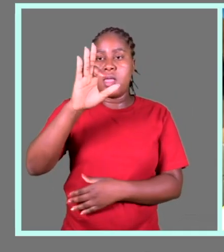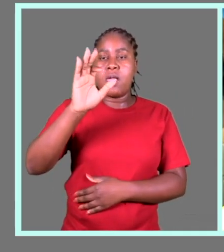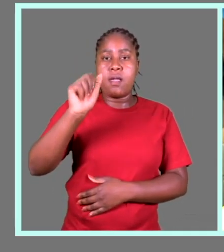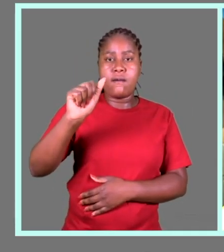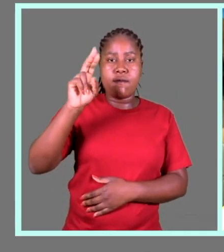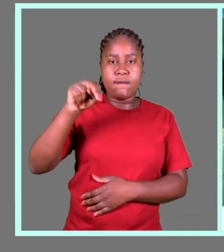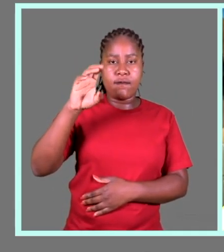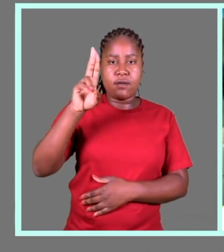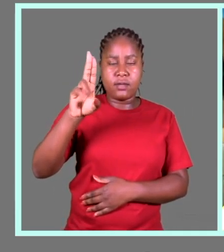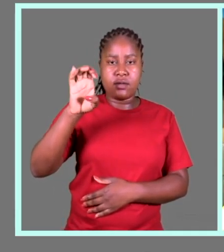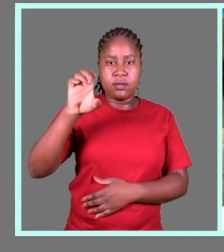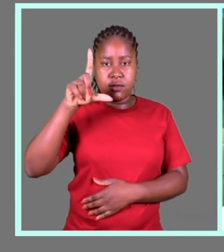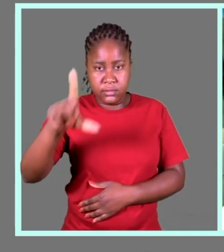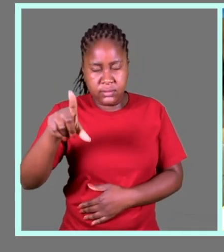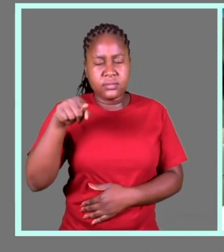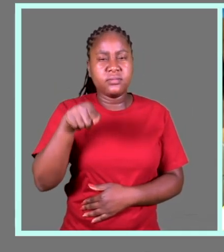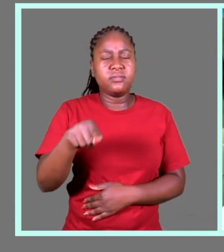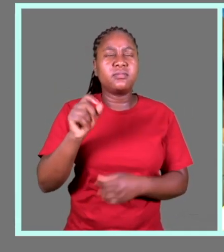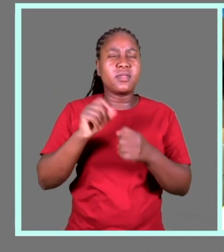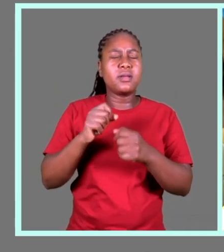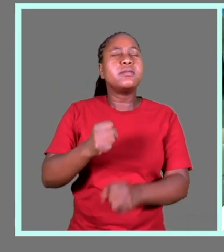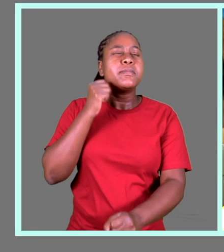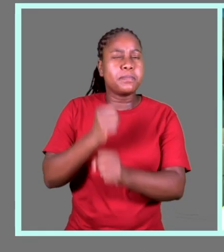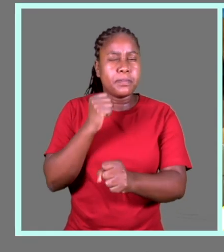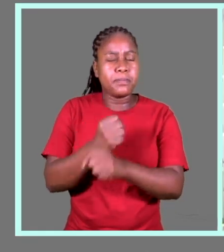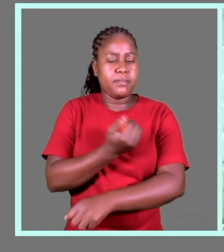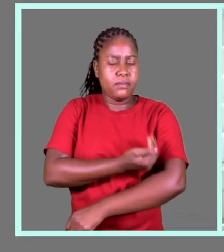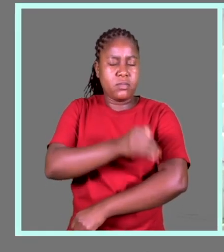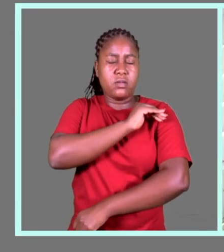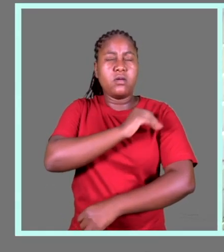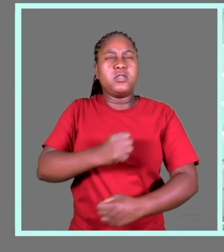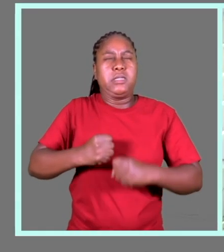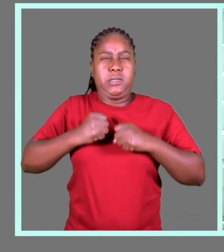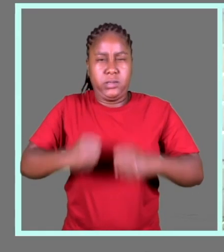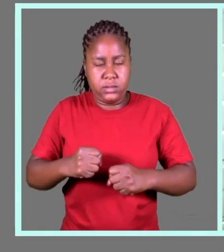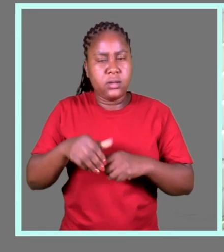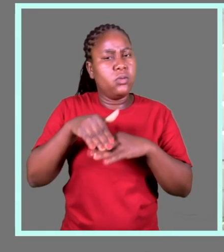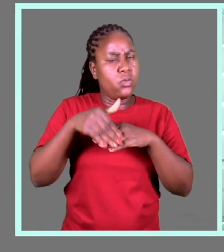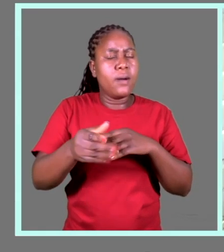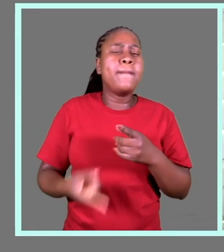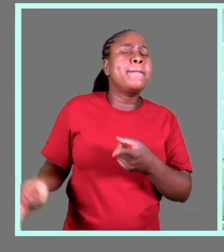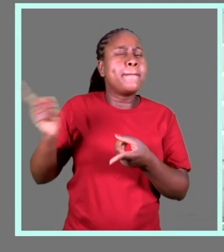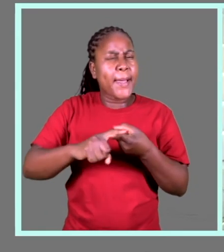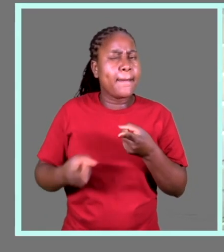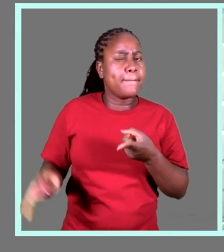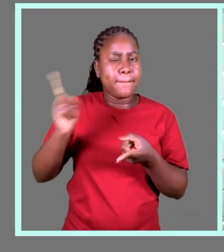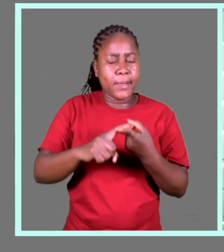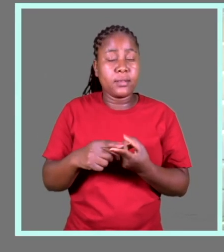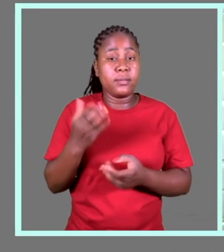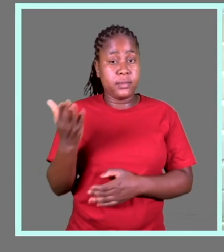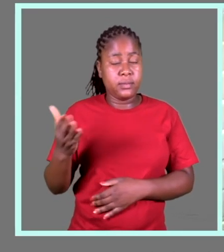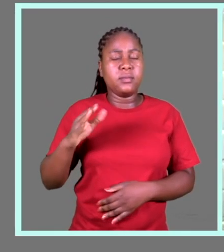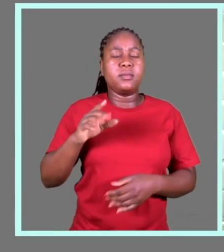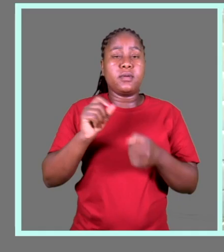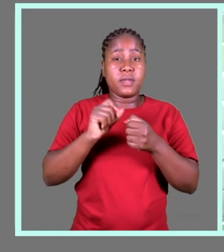O seu trabalho ficou afetado, mas a determinação foi mais forte do que estes